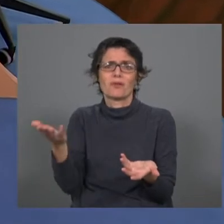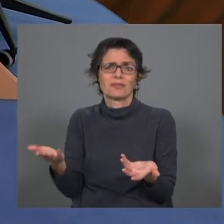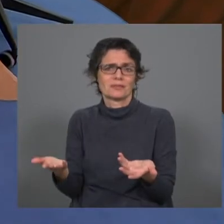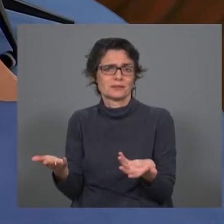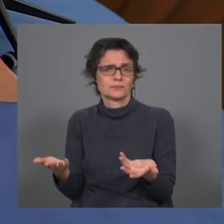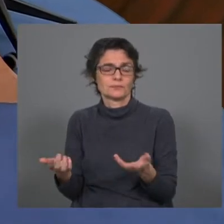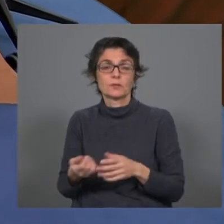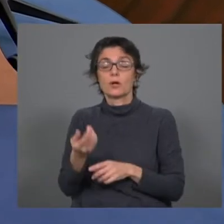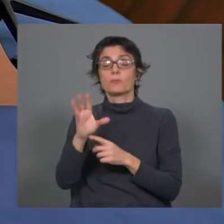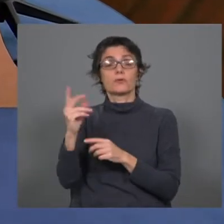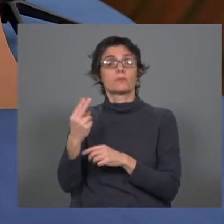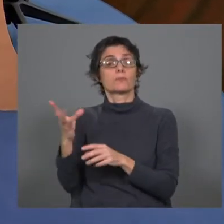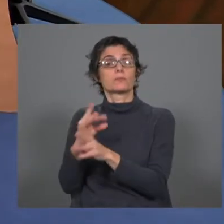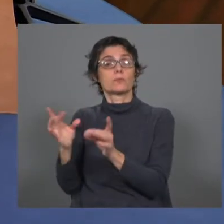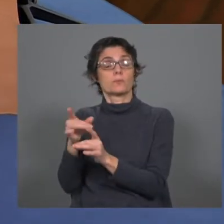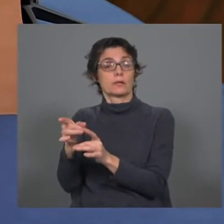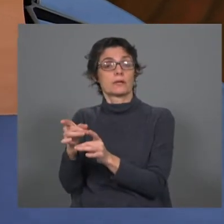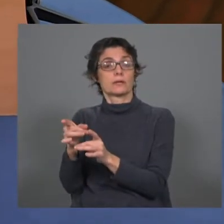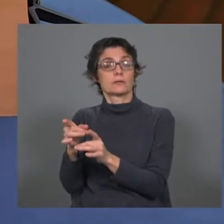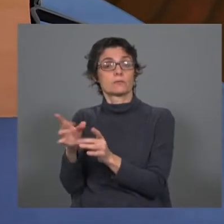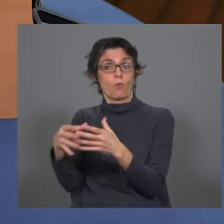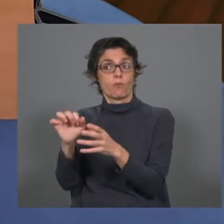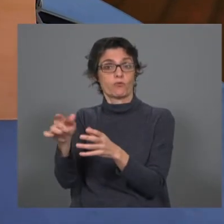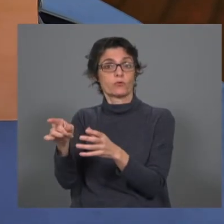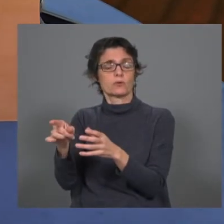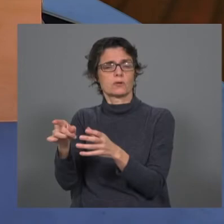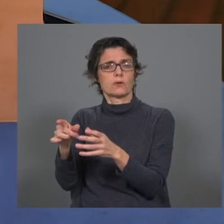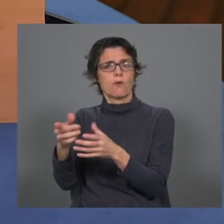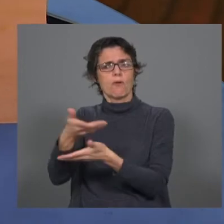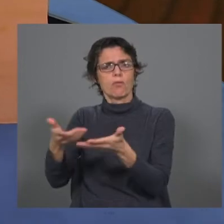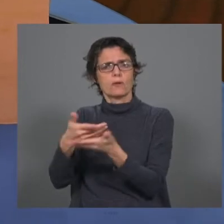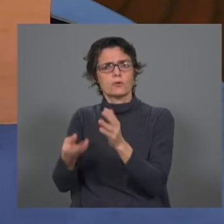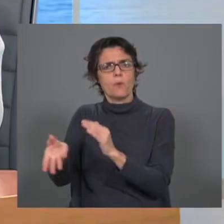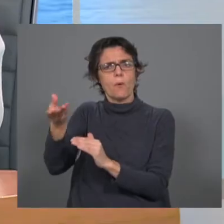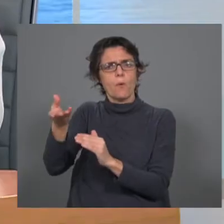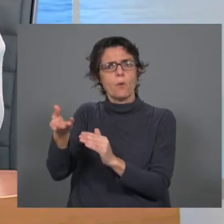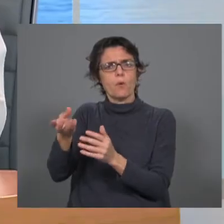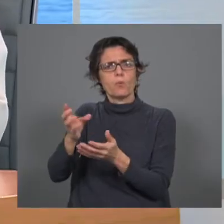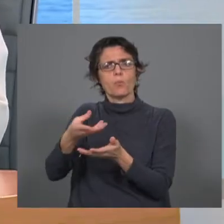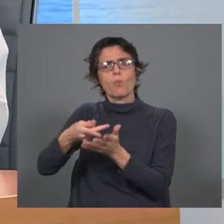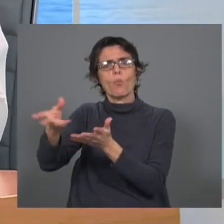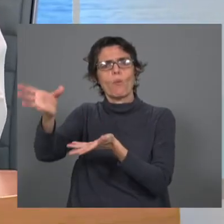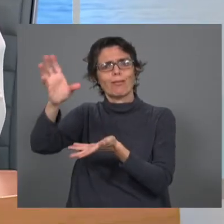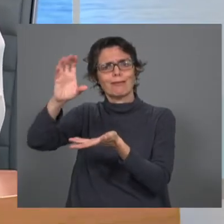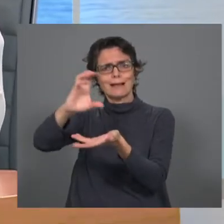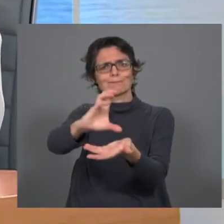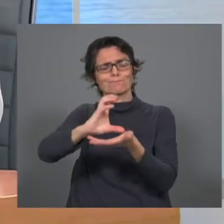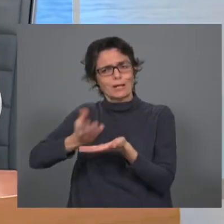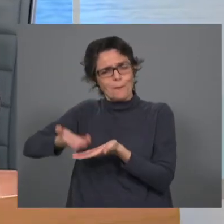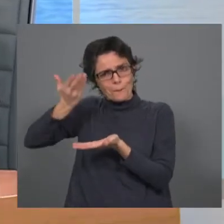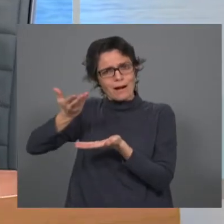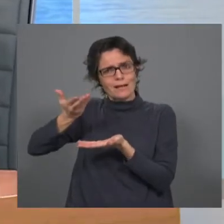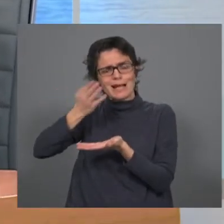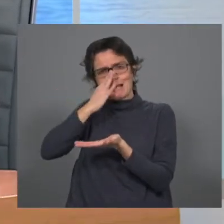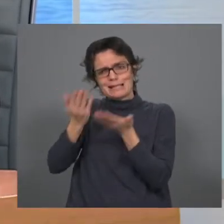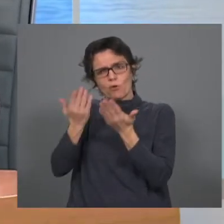em bloco, negociou mais vacinas do que aquilo que será necessário. Claro que não temos